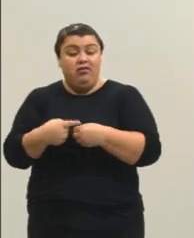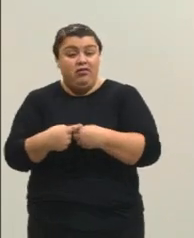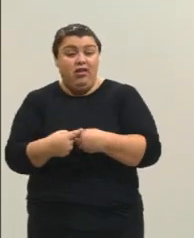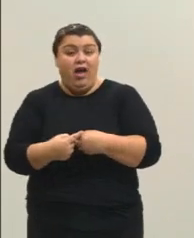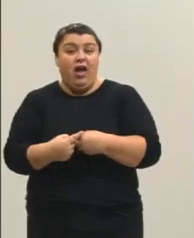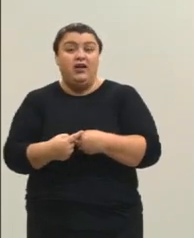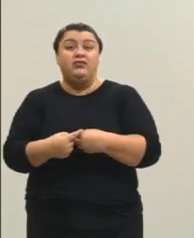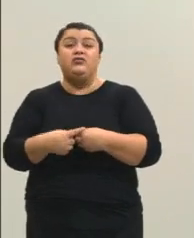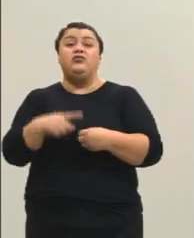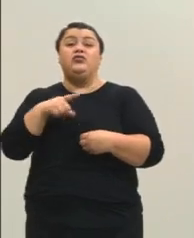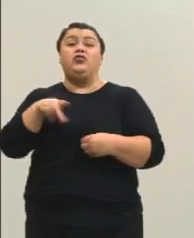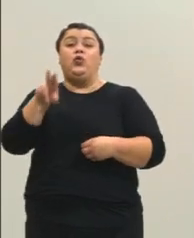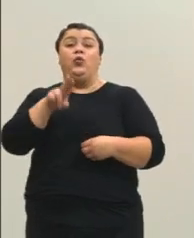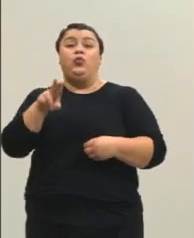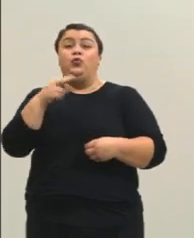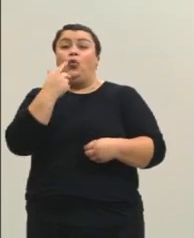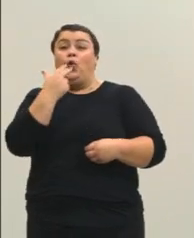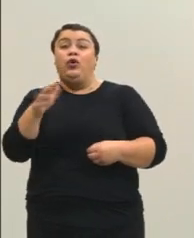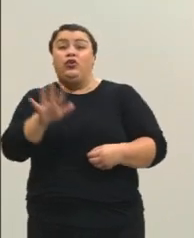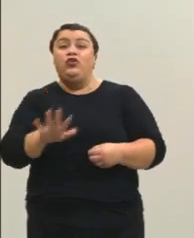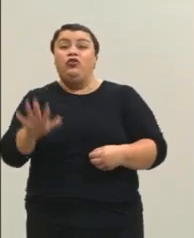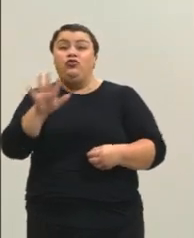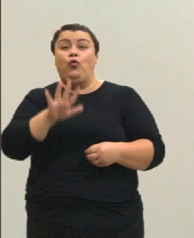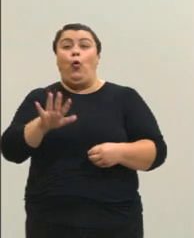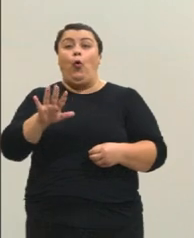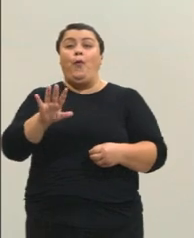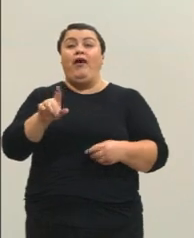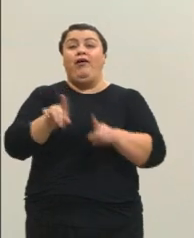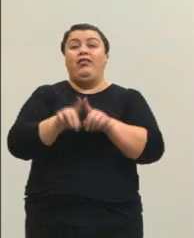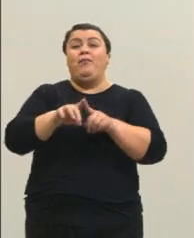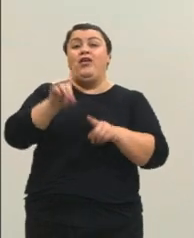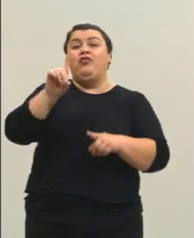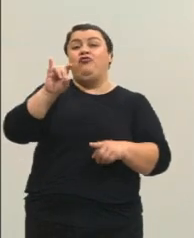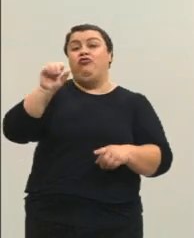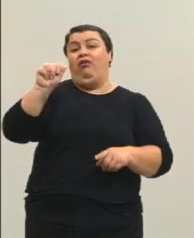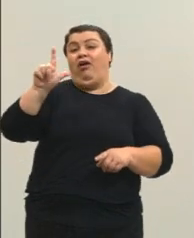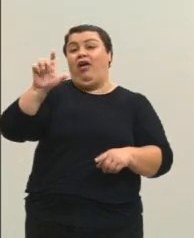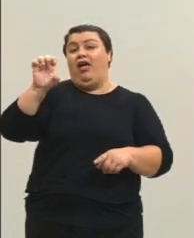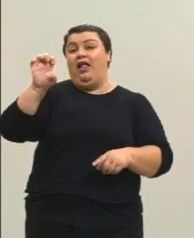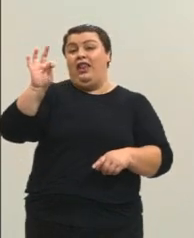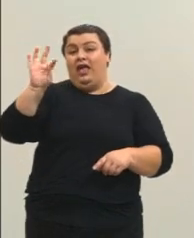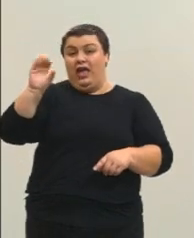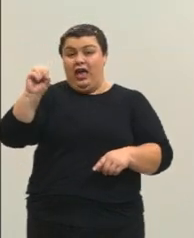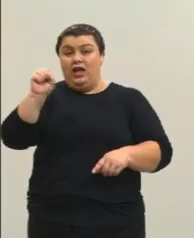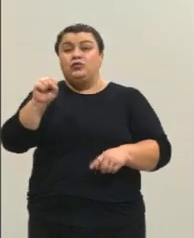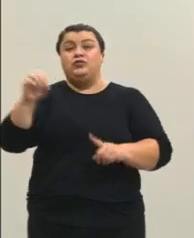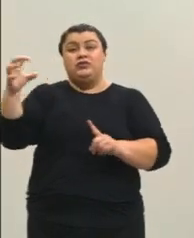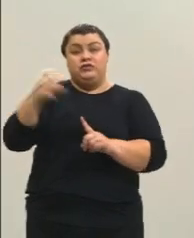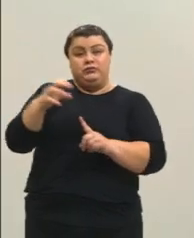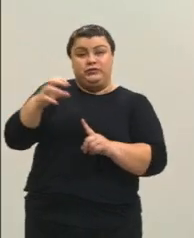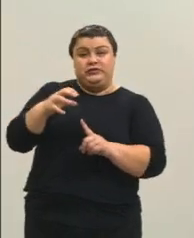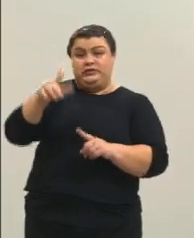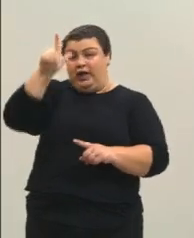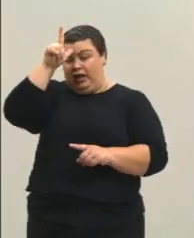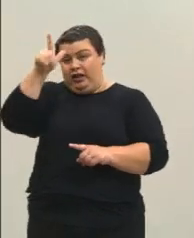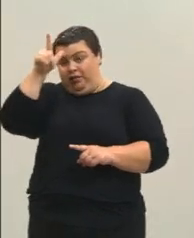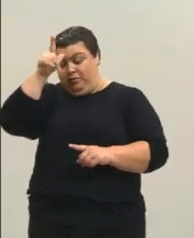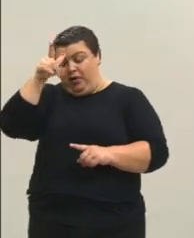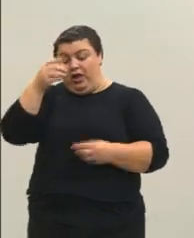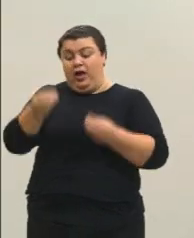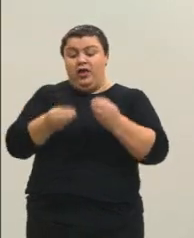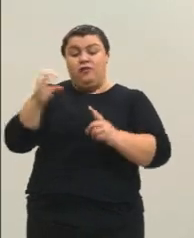que têm alguns idiomas alguns dialetos né que são de origem alemã também influenciou uma forma das pessoas